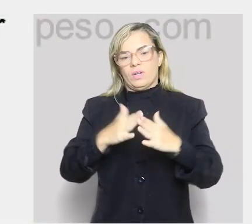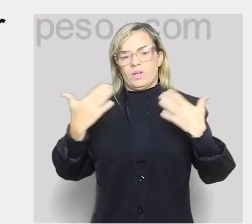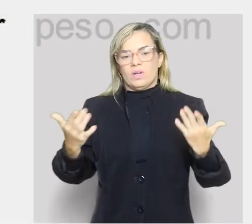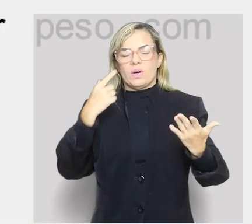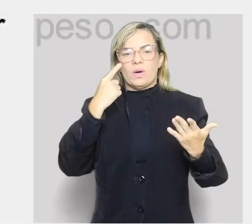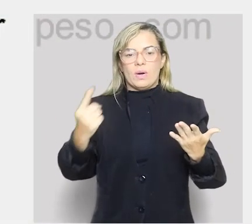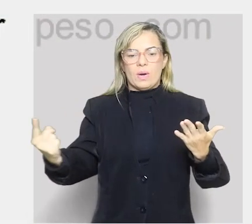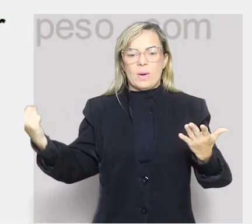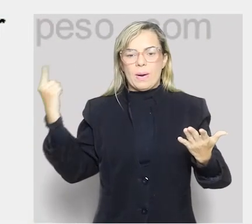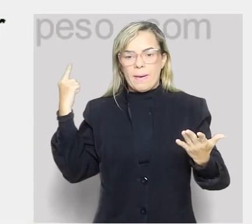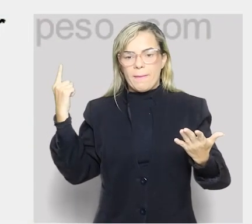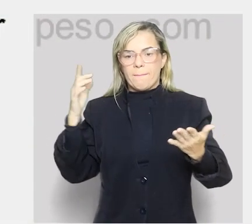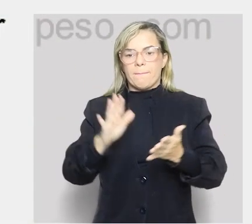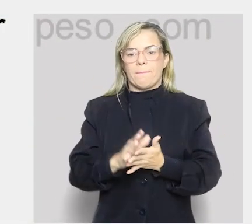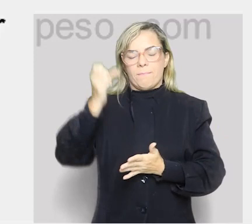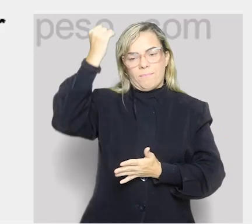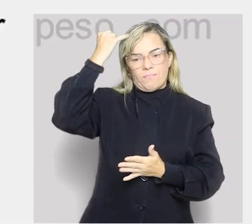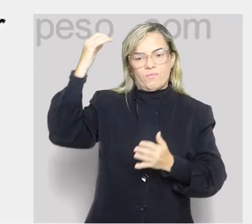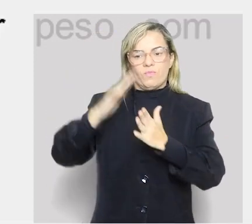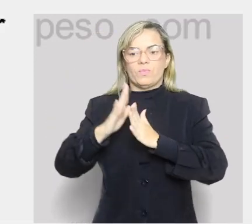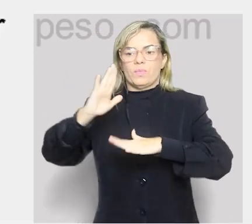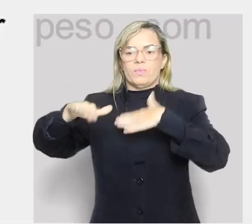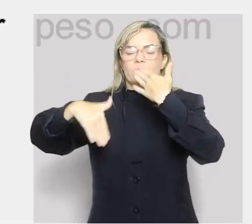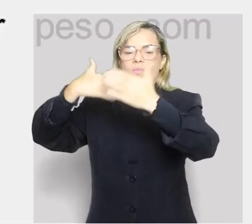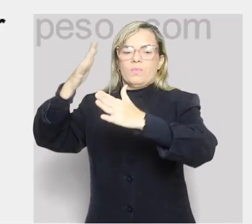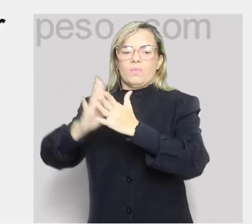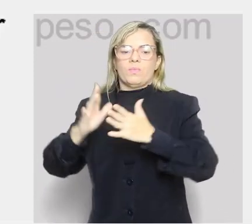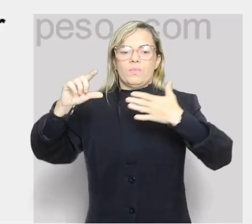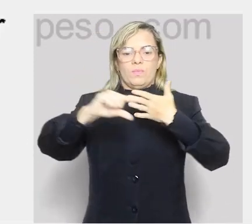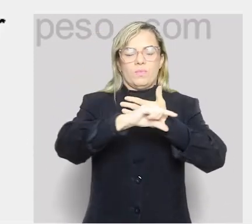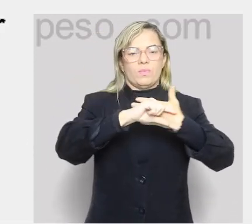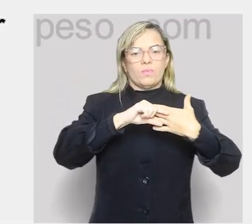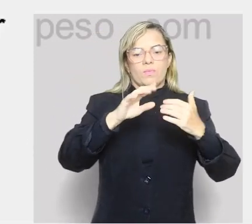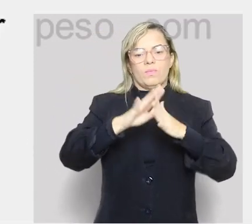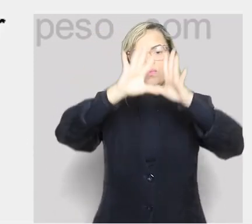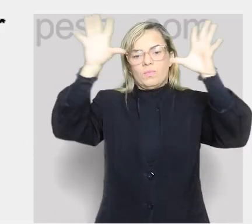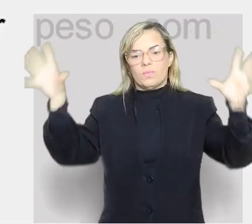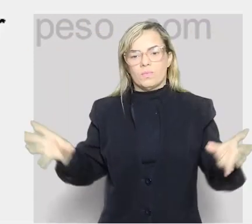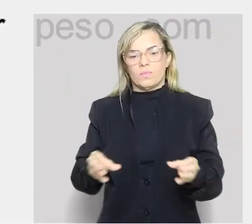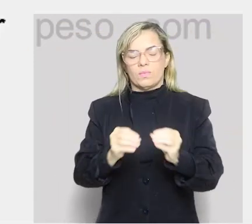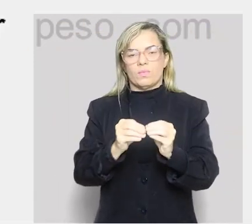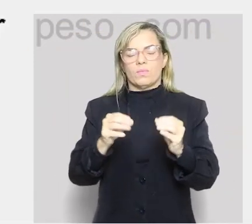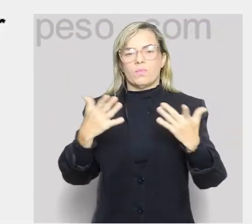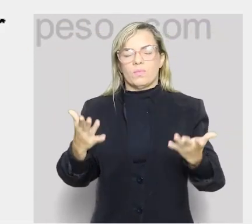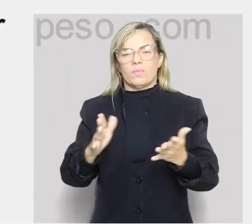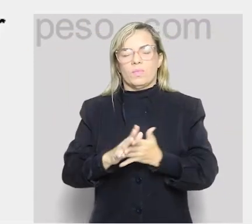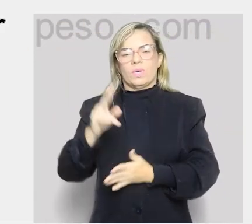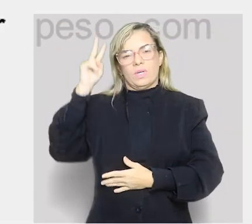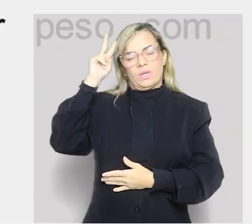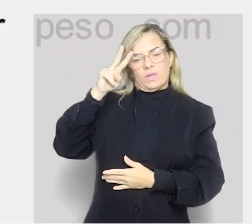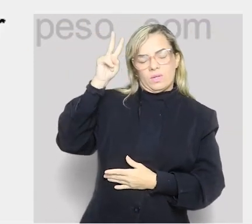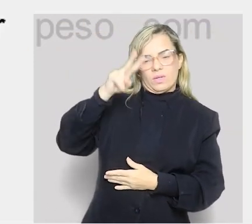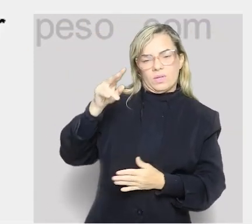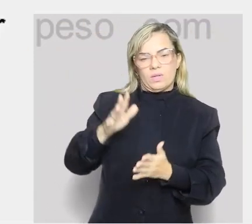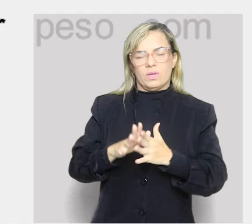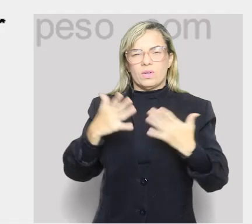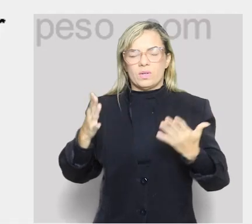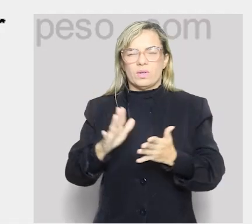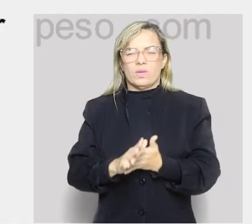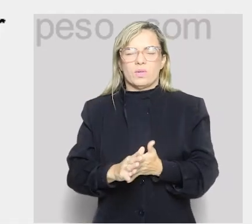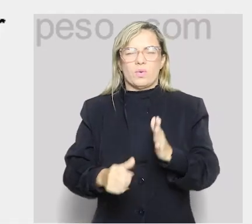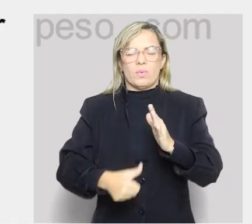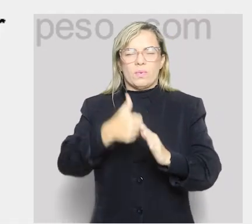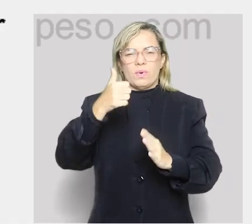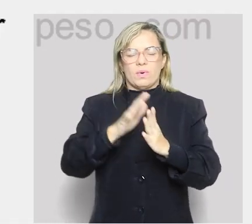Nos traz? Considerando as ideias desenvolvidas pelo autor, conclui-se, lembram que eu falei lá no primeiro